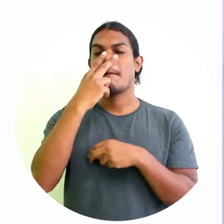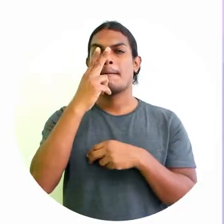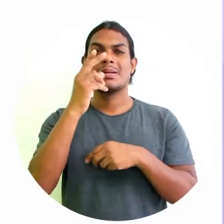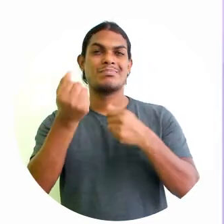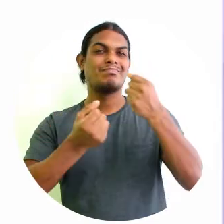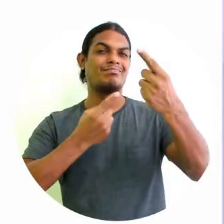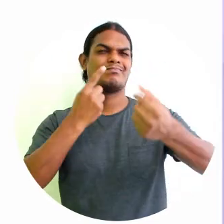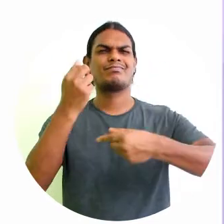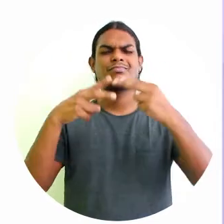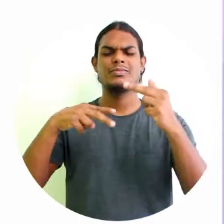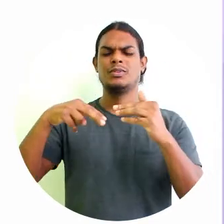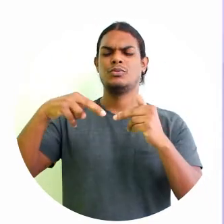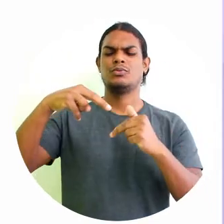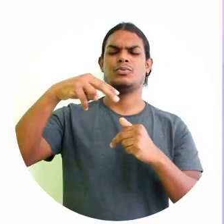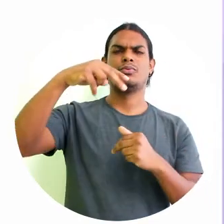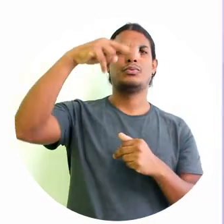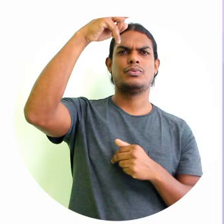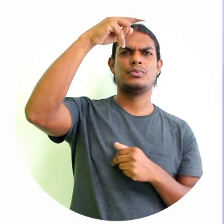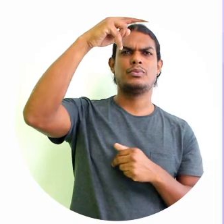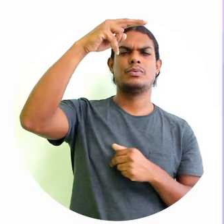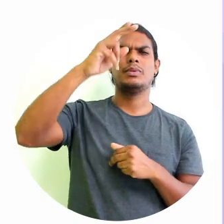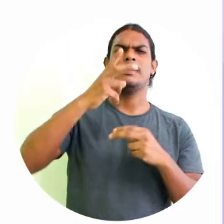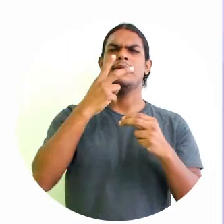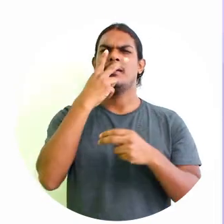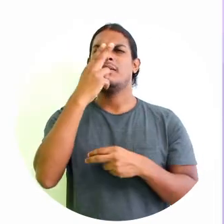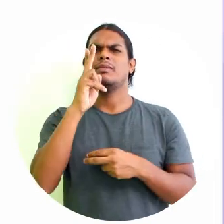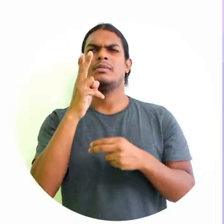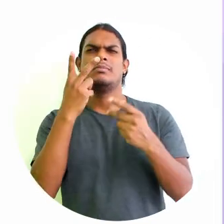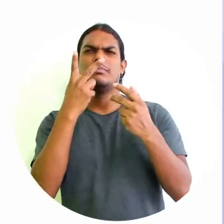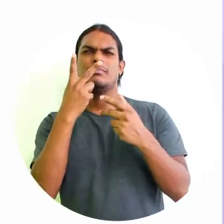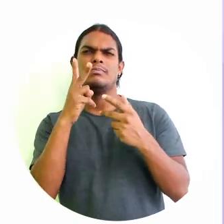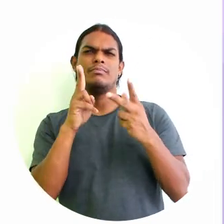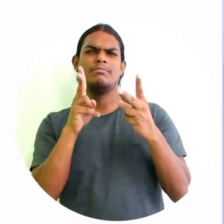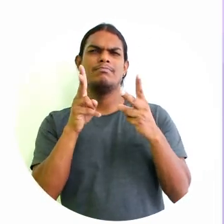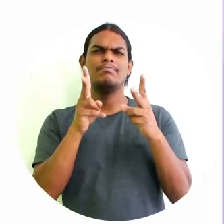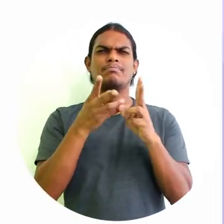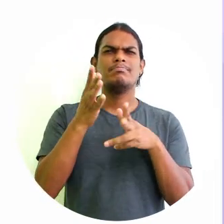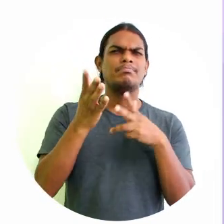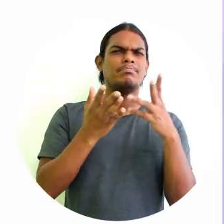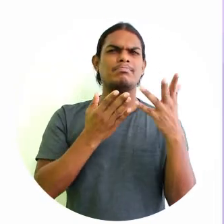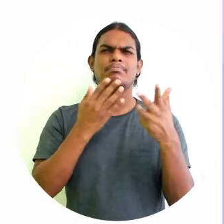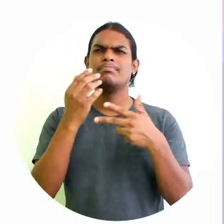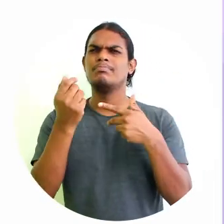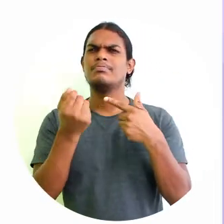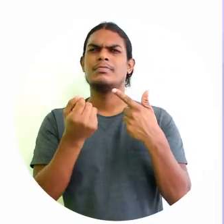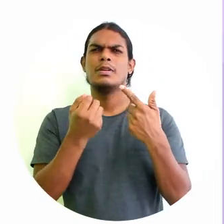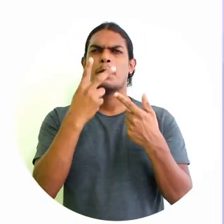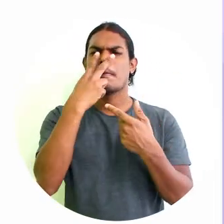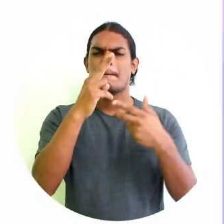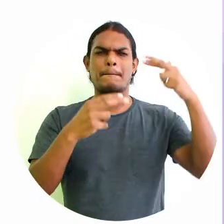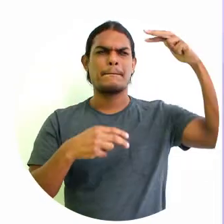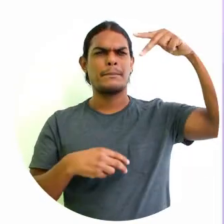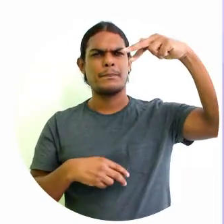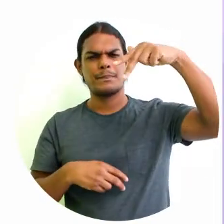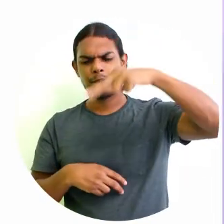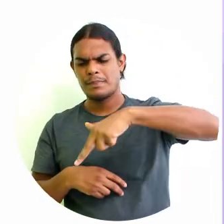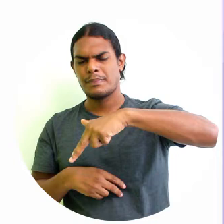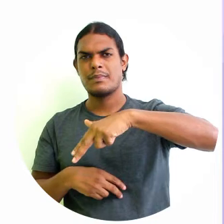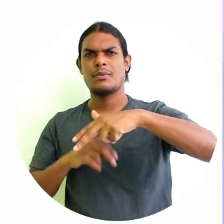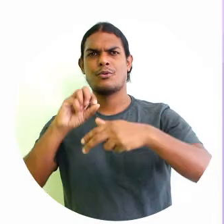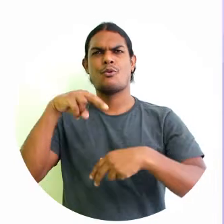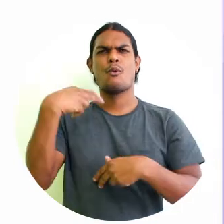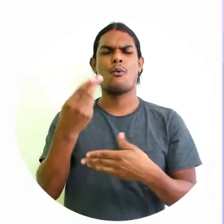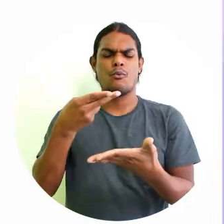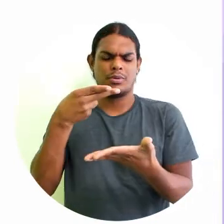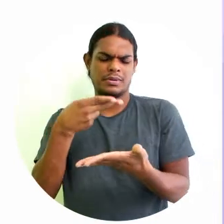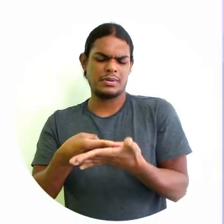se eu observo essa daqui agora, parece que você está deitado observando essa escada. Então, cada ângulo que você